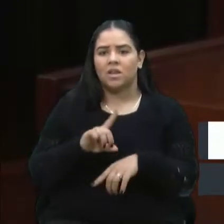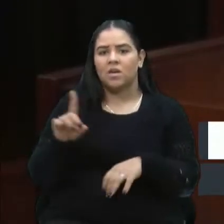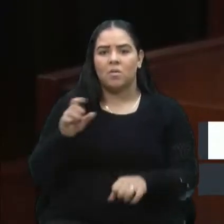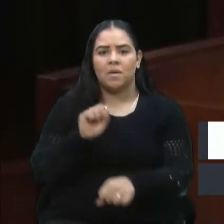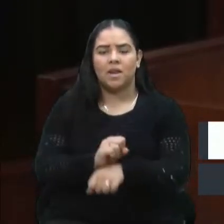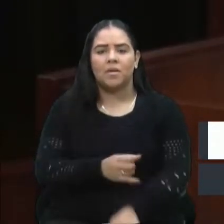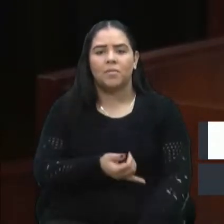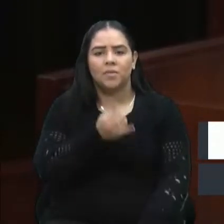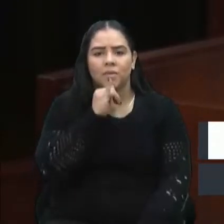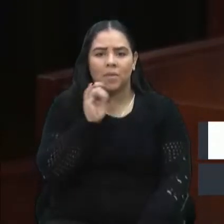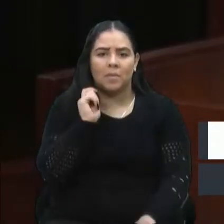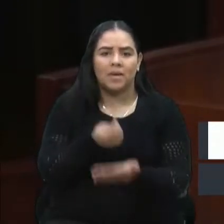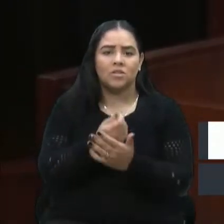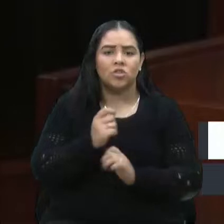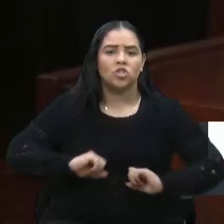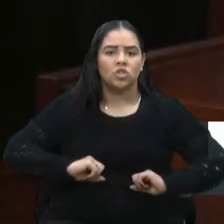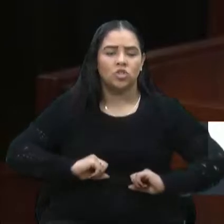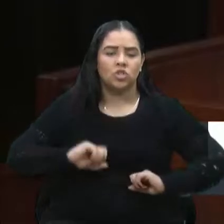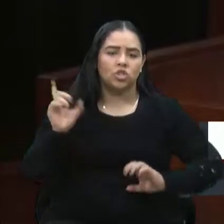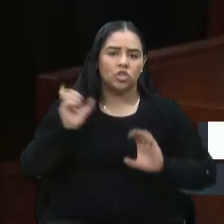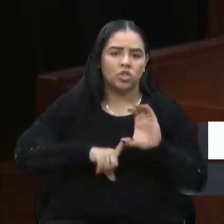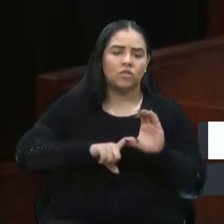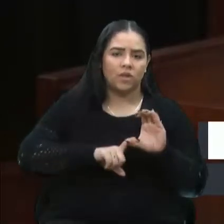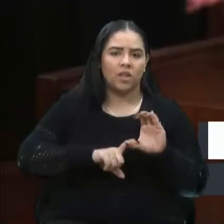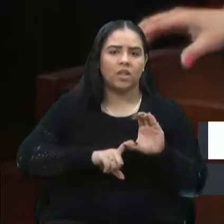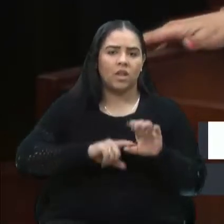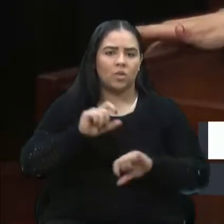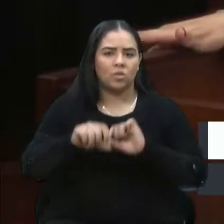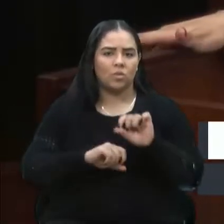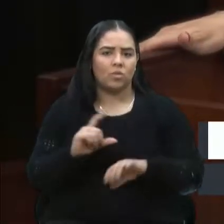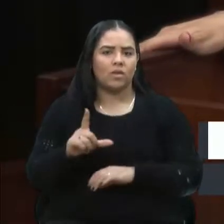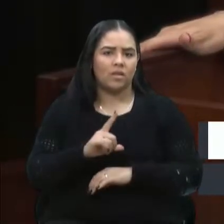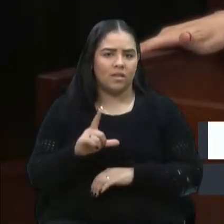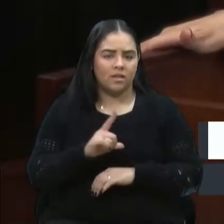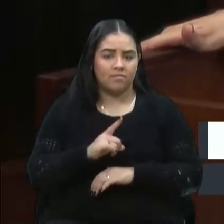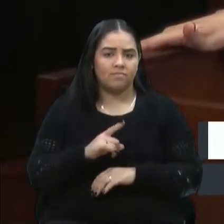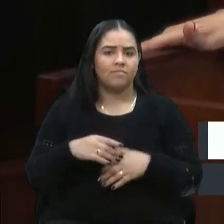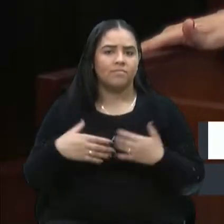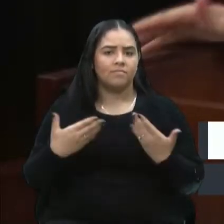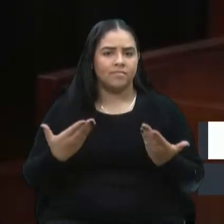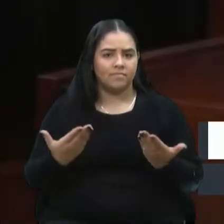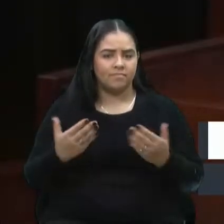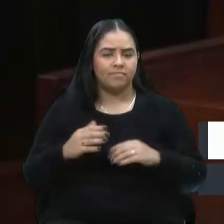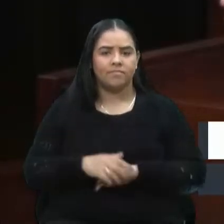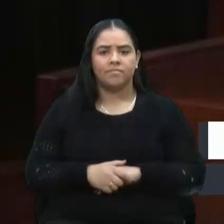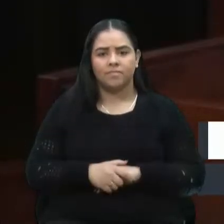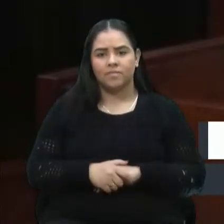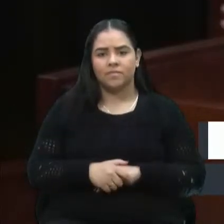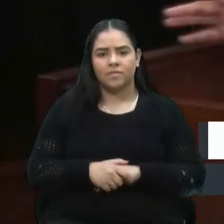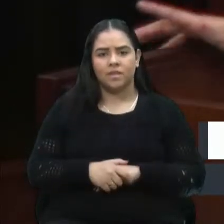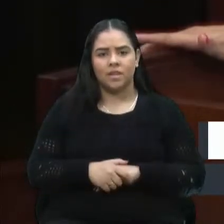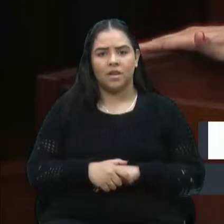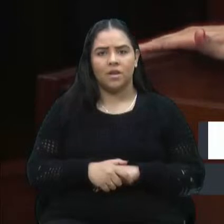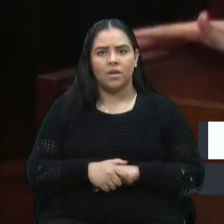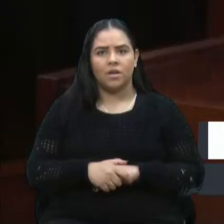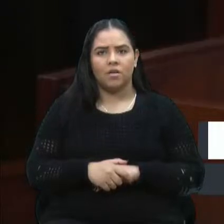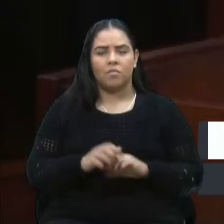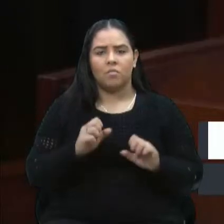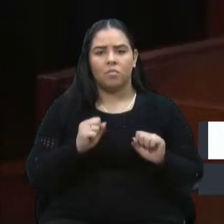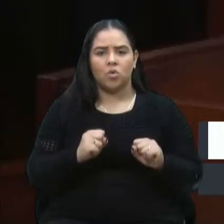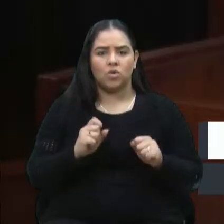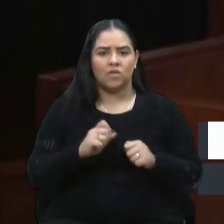exemplo, o pagamento com a dívida, né, com os serviços da dívida. Então, pode-se fazer uma festa com orçamento, é